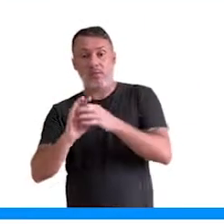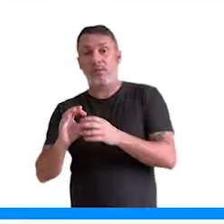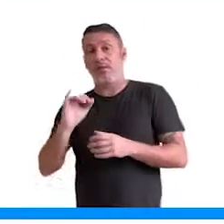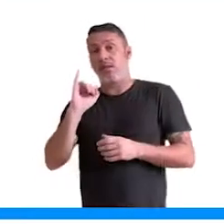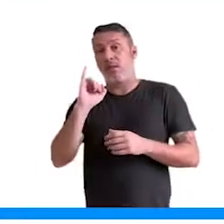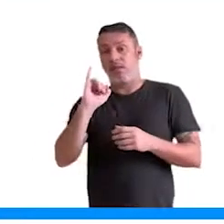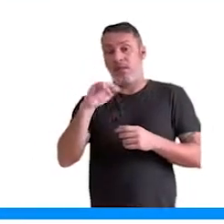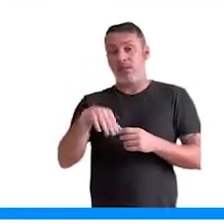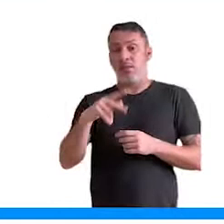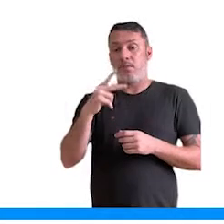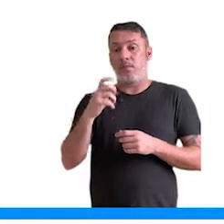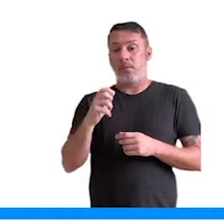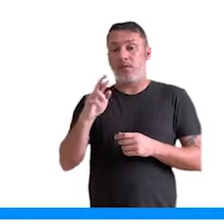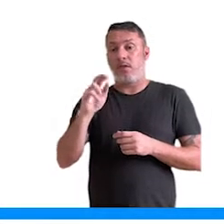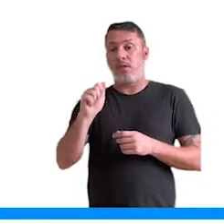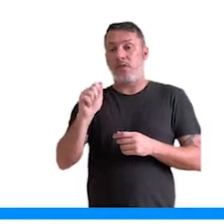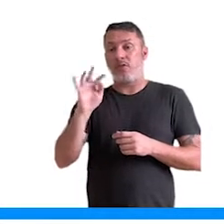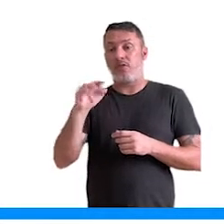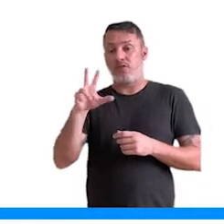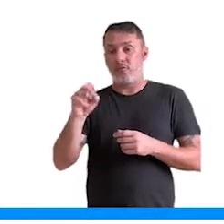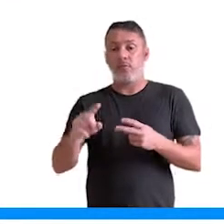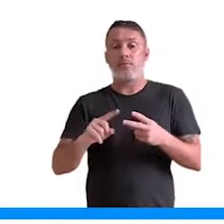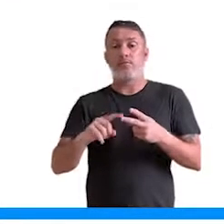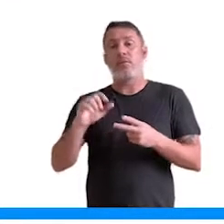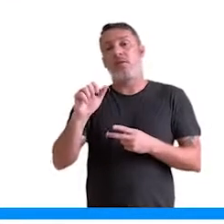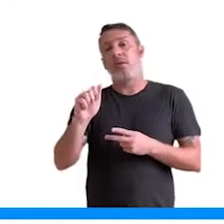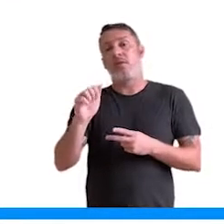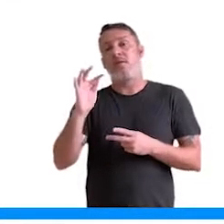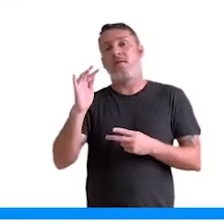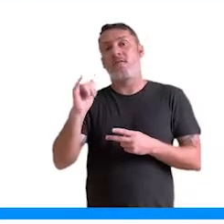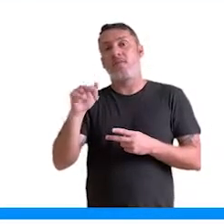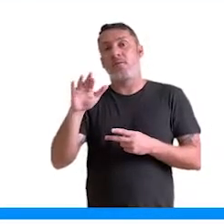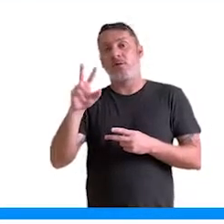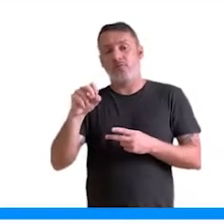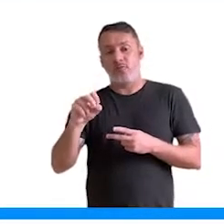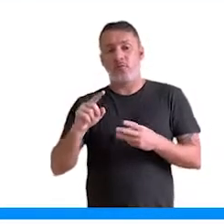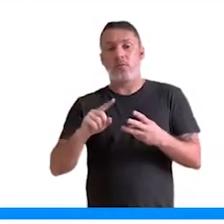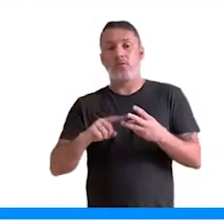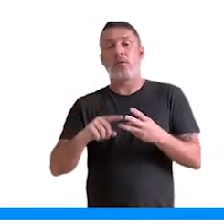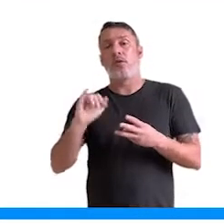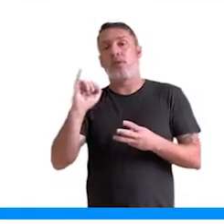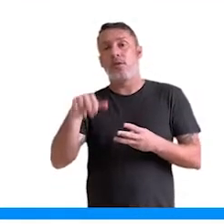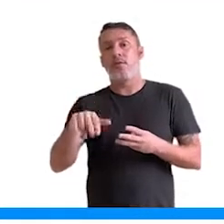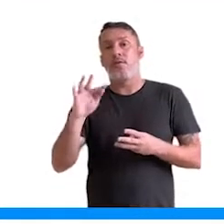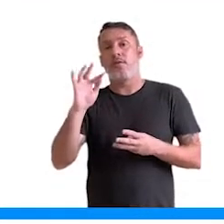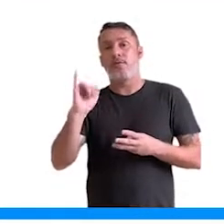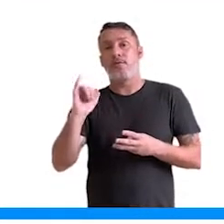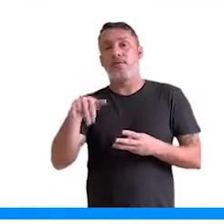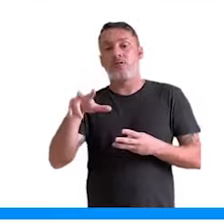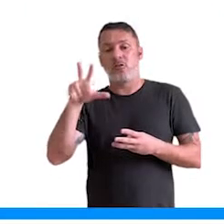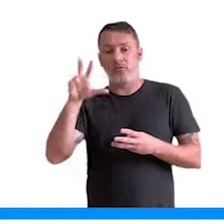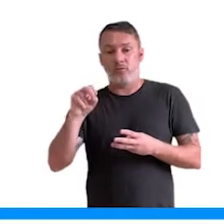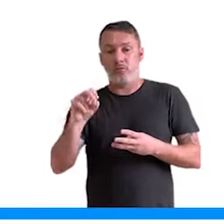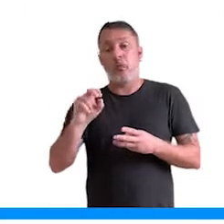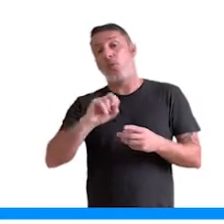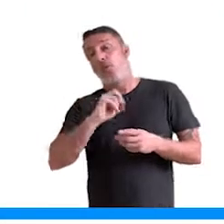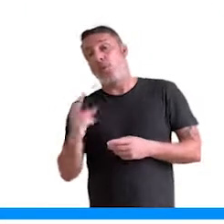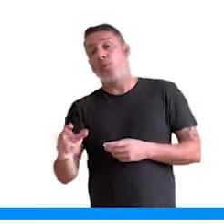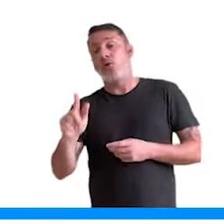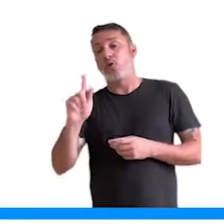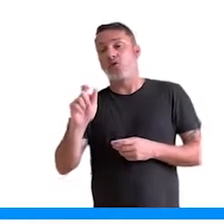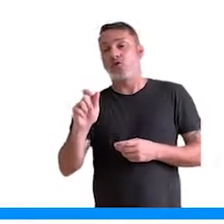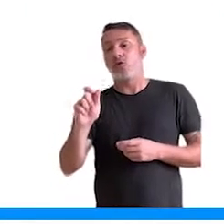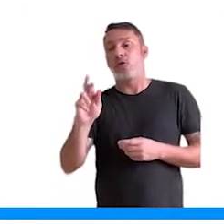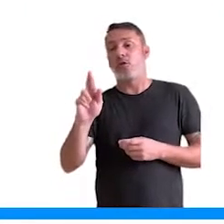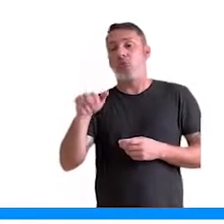modo imperativo, afirmativo, infinitivo ou gerúndio apresentam pronomes átonos enclíticos, ou seja, depois